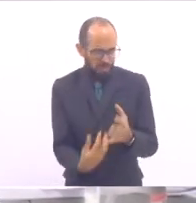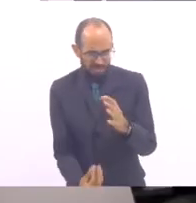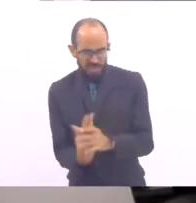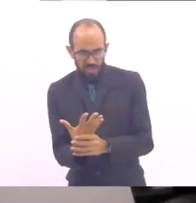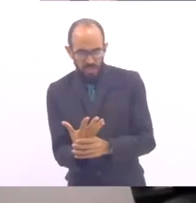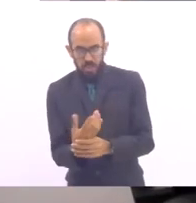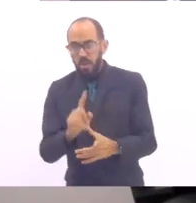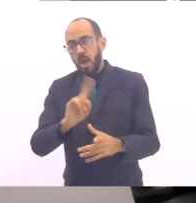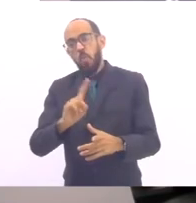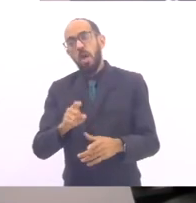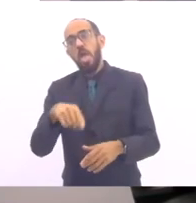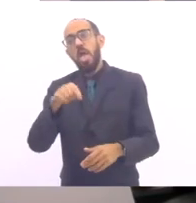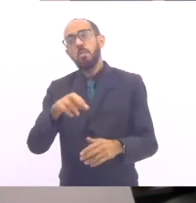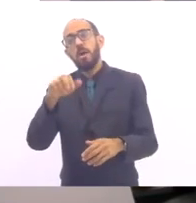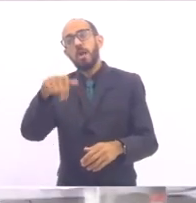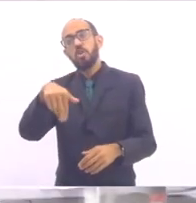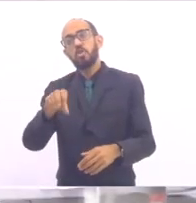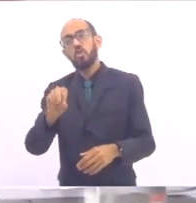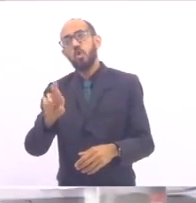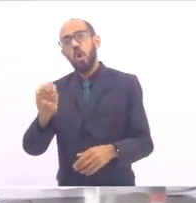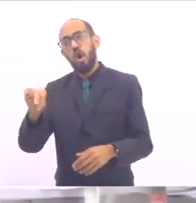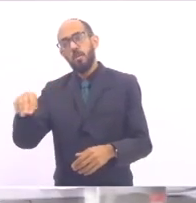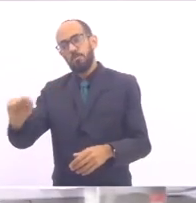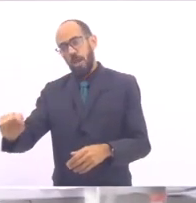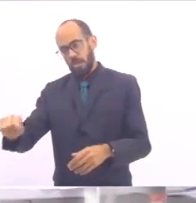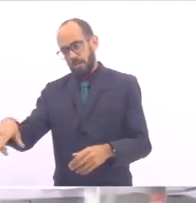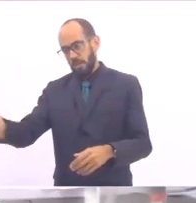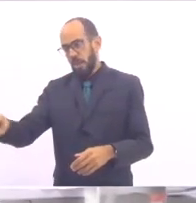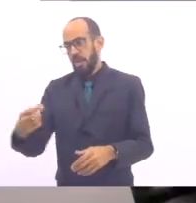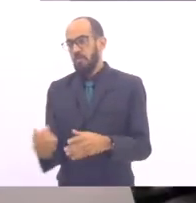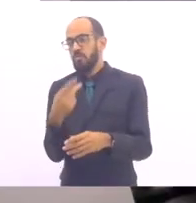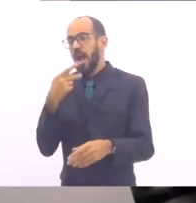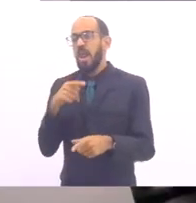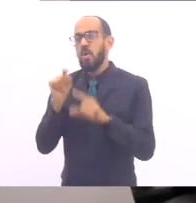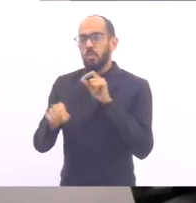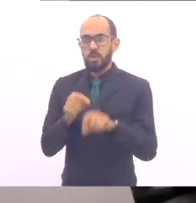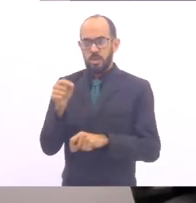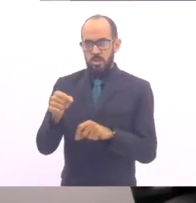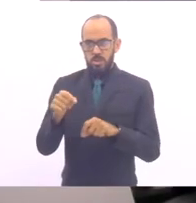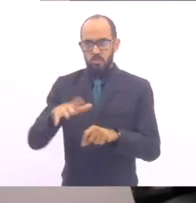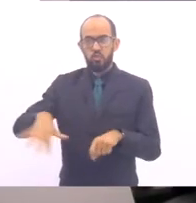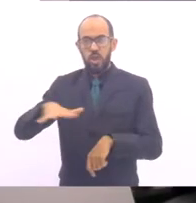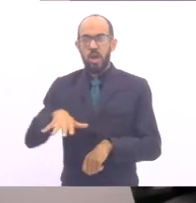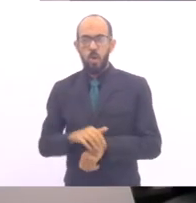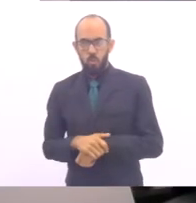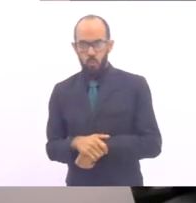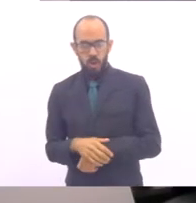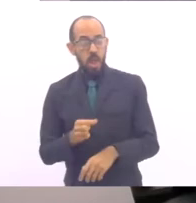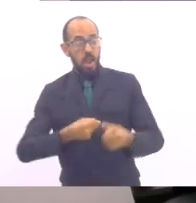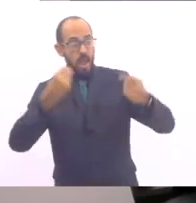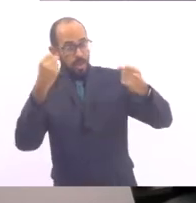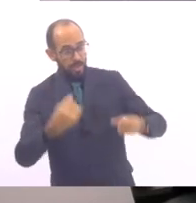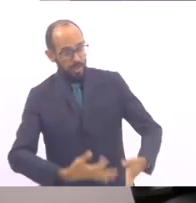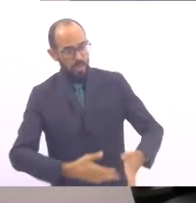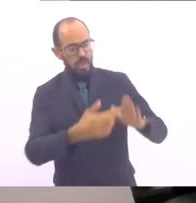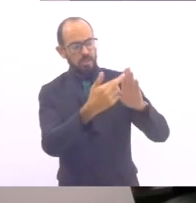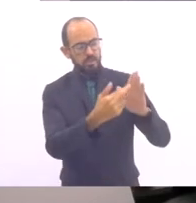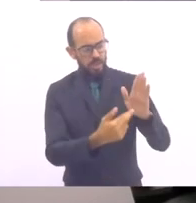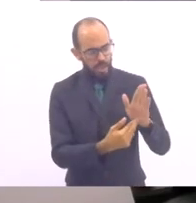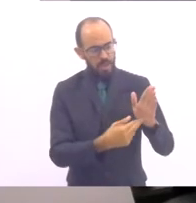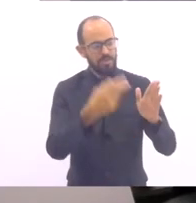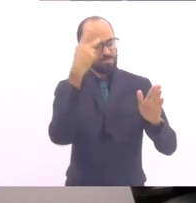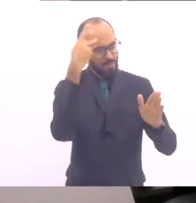para fiscalização. E o que, que diz essa norma, em linha geral? Em linhas gerais, estabelece os procedimentos